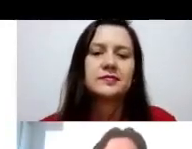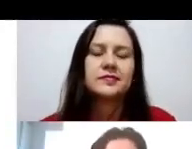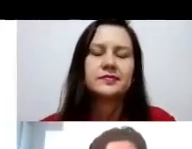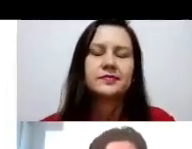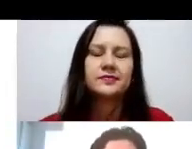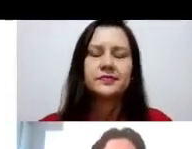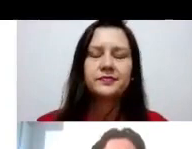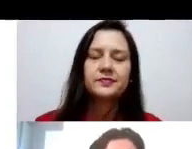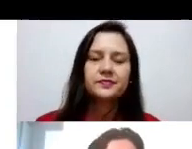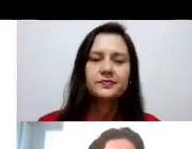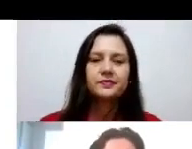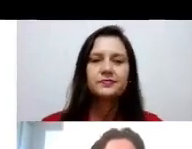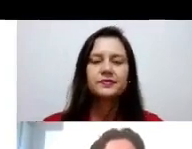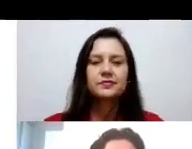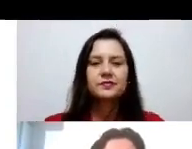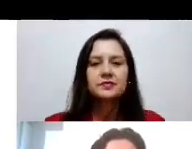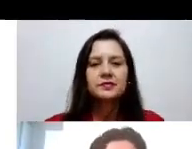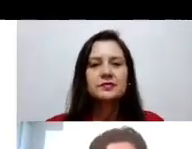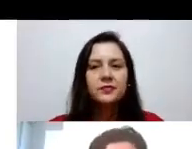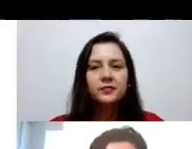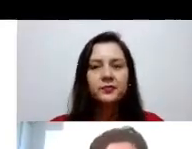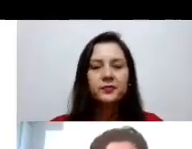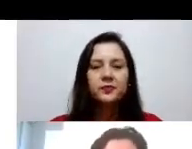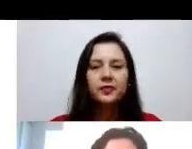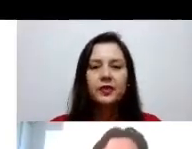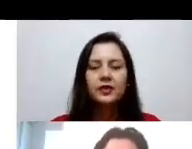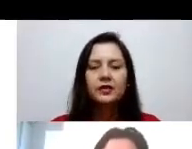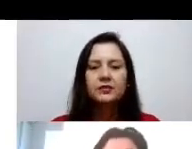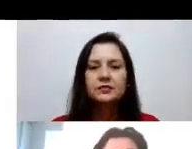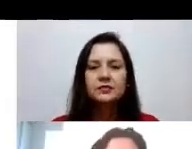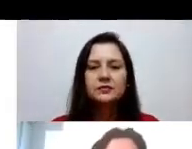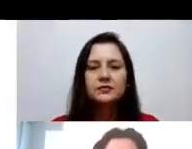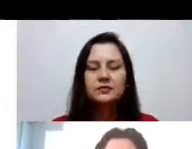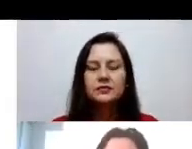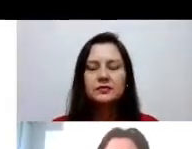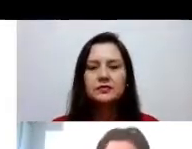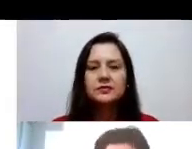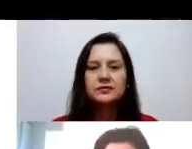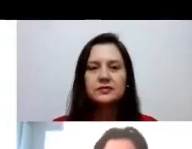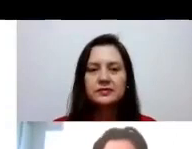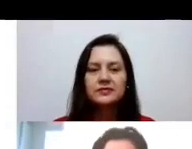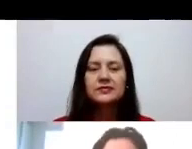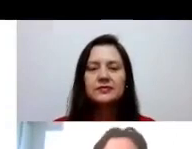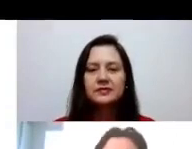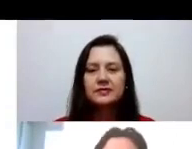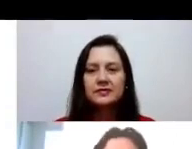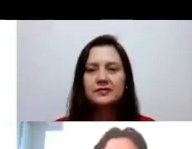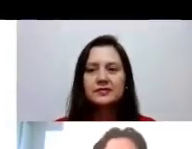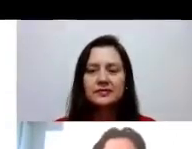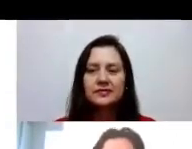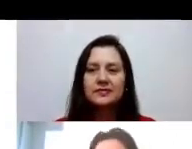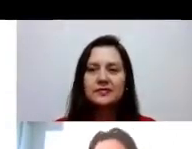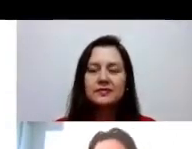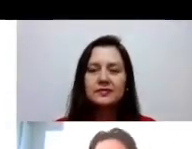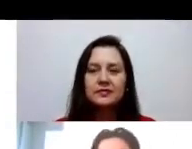da legalidade, da legitimidade. Então, meu ato foi legítimo, tá? Então, o que é isso? É o direito da gente se defender. Quando vocês falarem